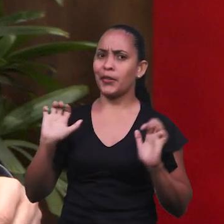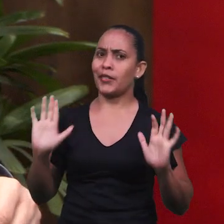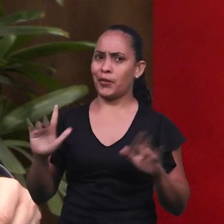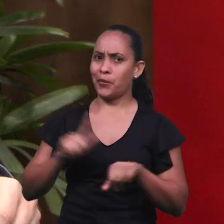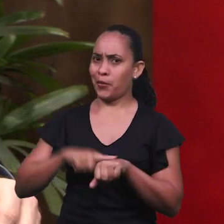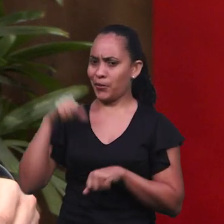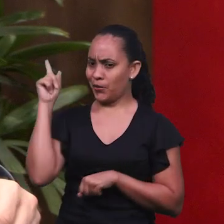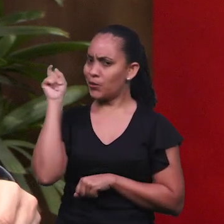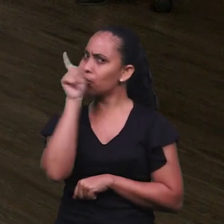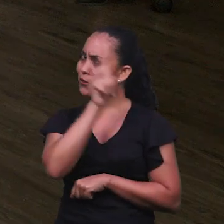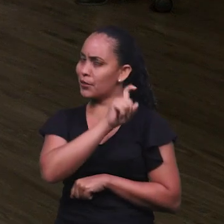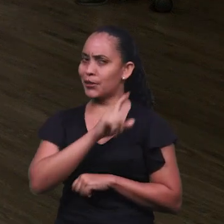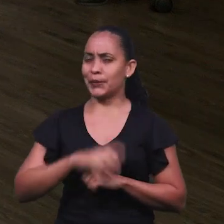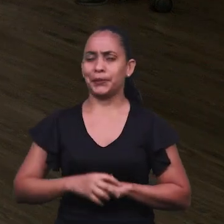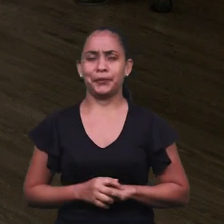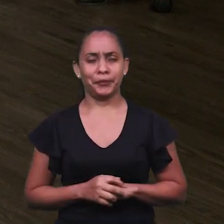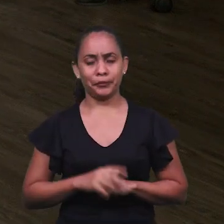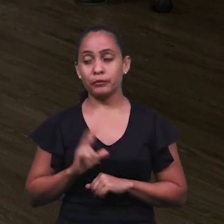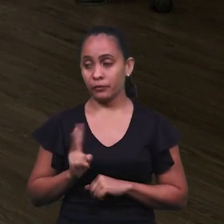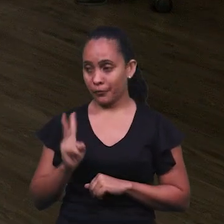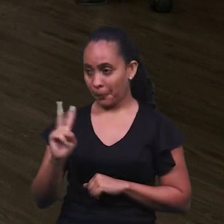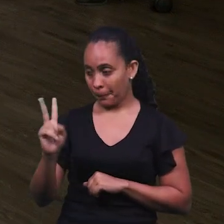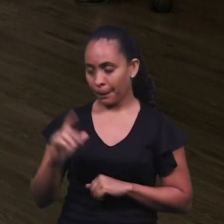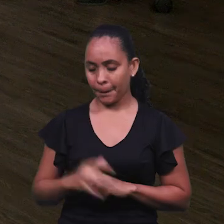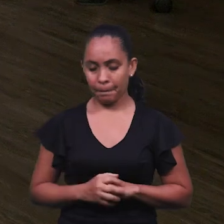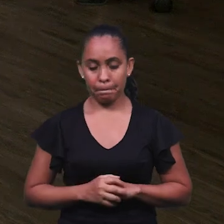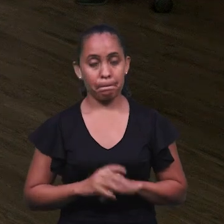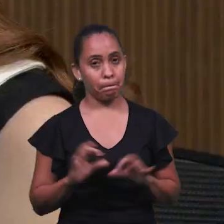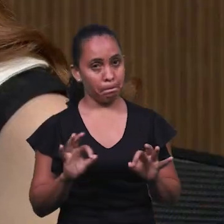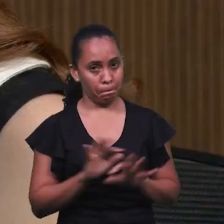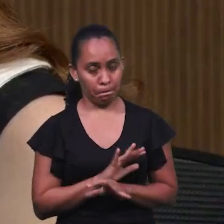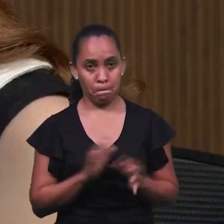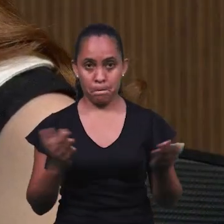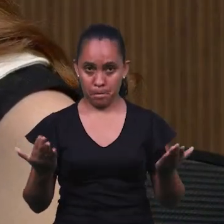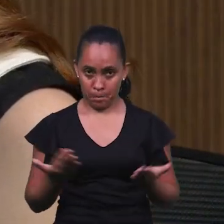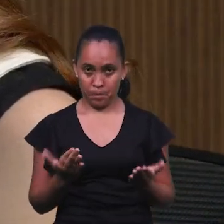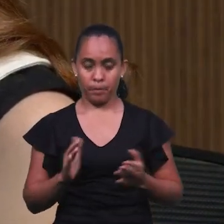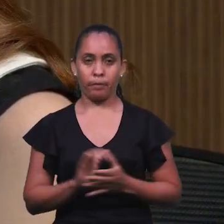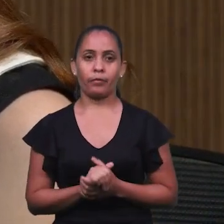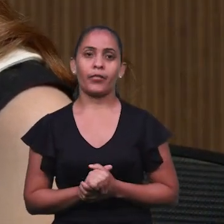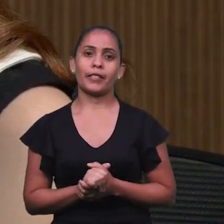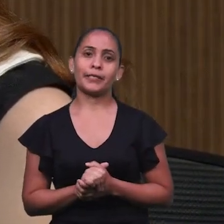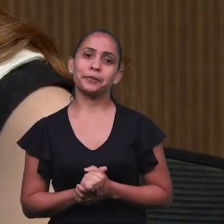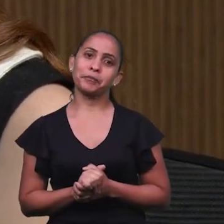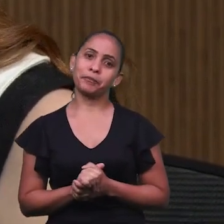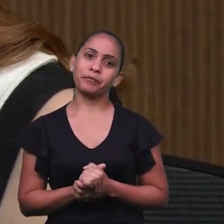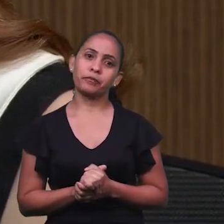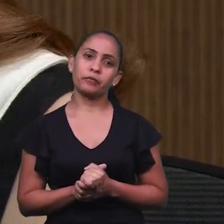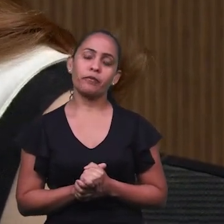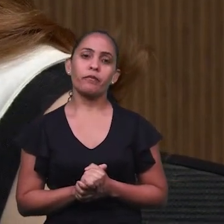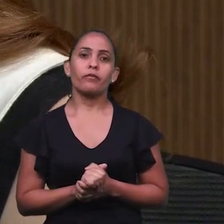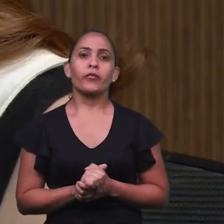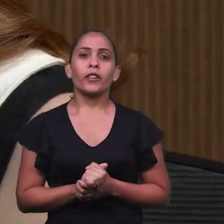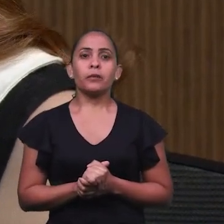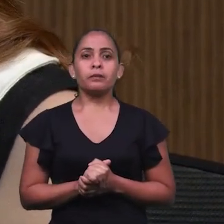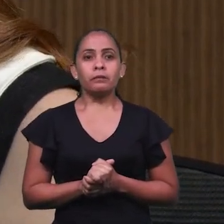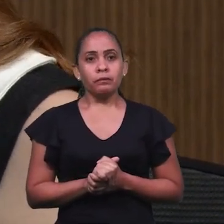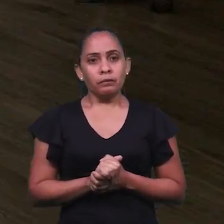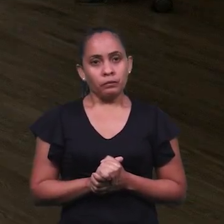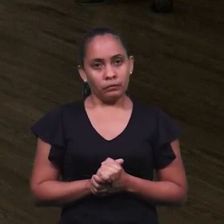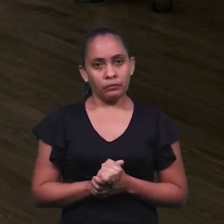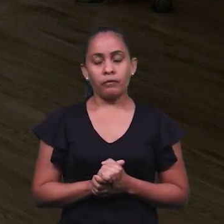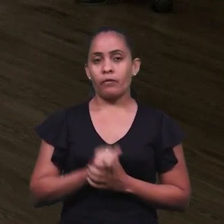pelas adversidades. Né? Muito bem. Sim. Segue, Nínive. Pronto, temos outro jovem que vai fazer uma pergunta agora, é o Caio.